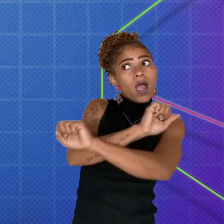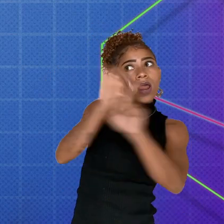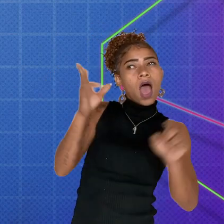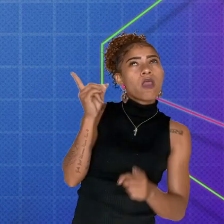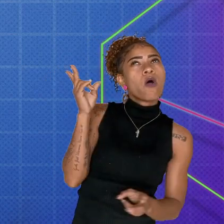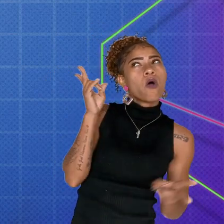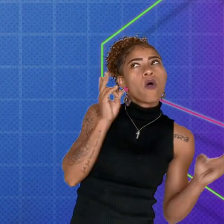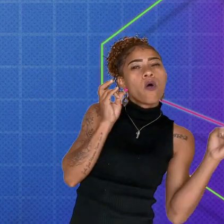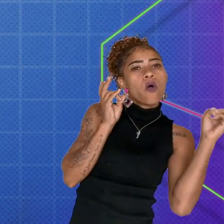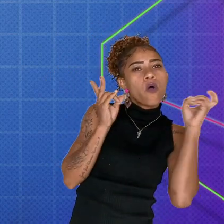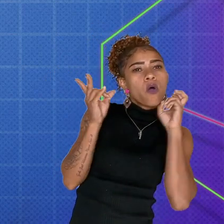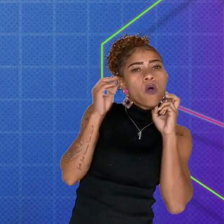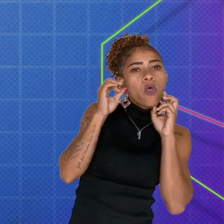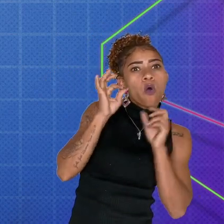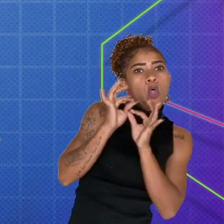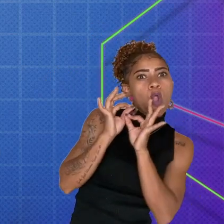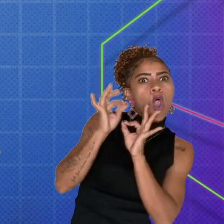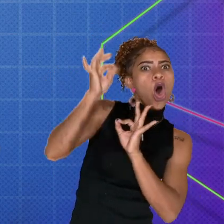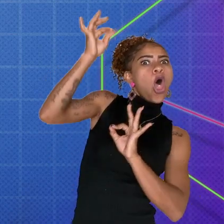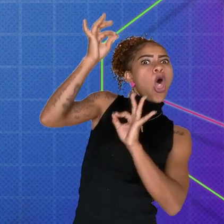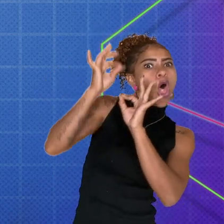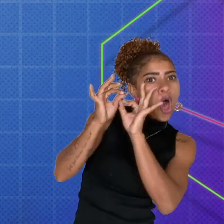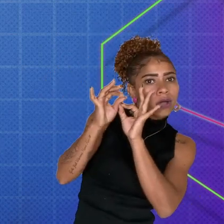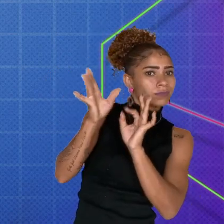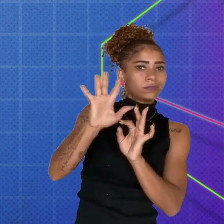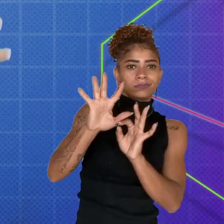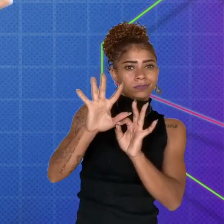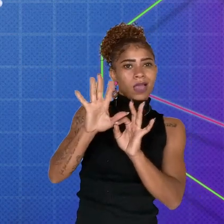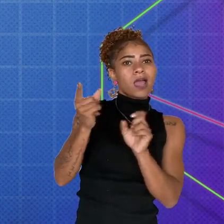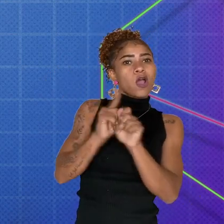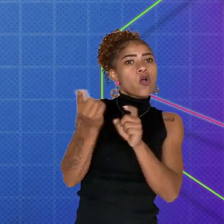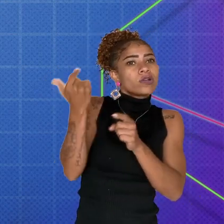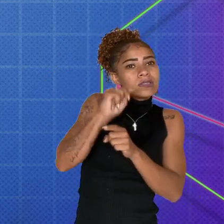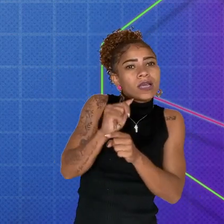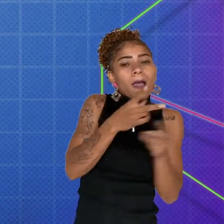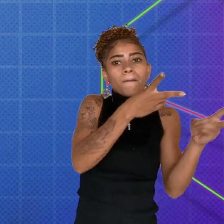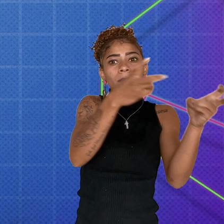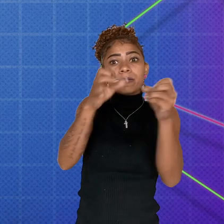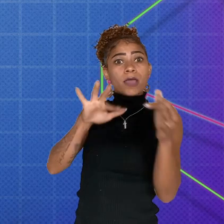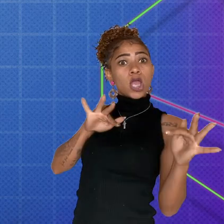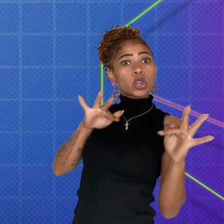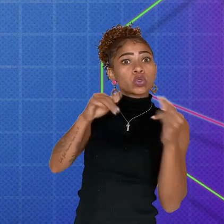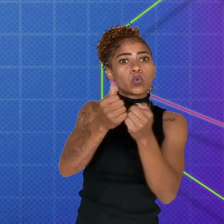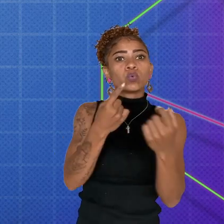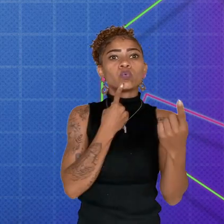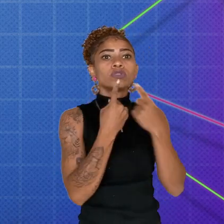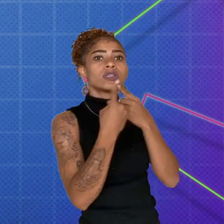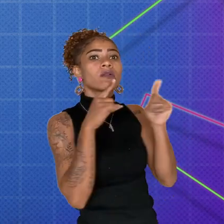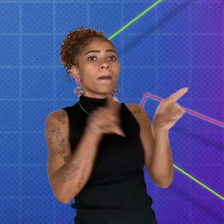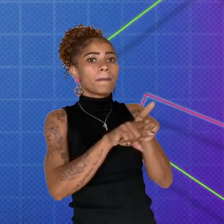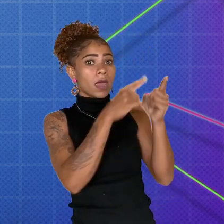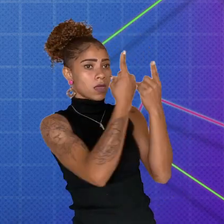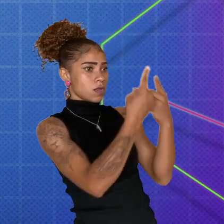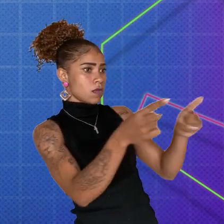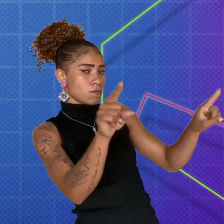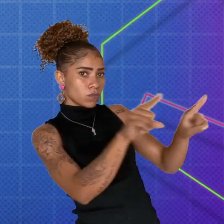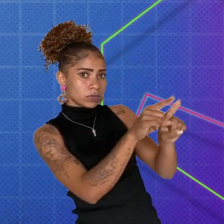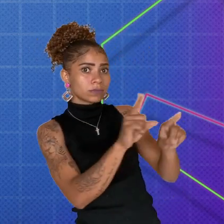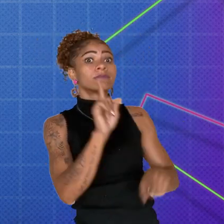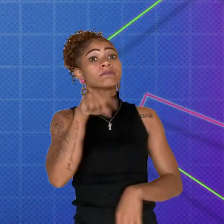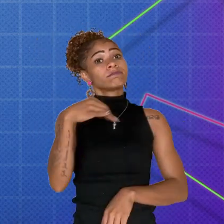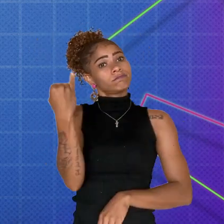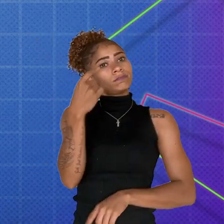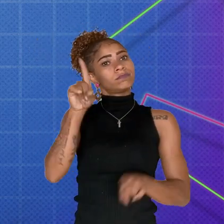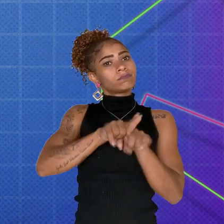ouvidos claramente e que não sejam tão altos que ofusquem outros elementos importantes do jogo, como diálogos e música. Outra